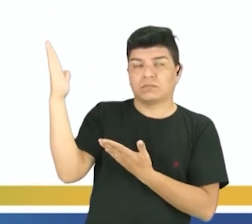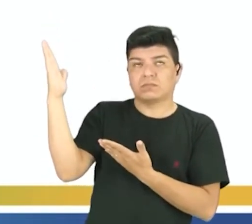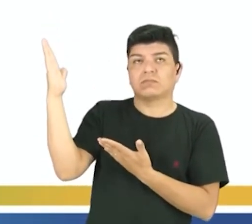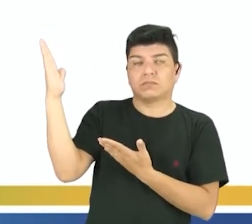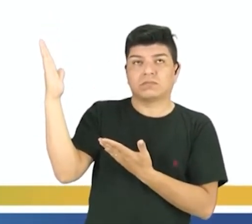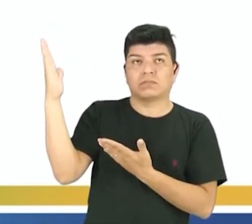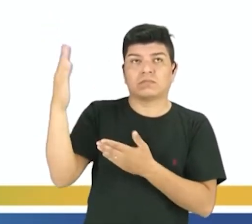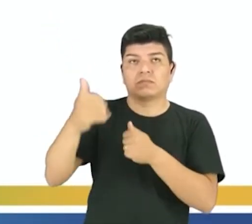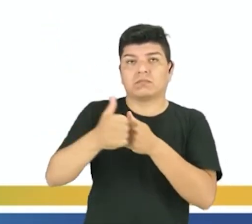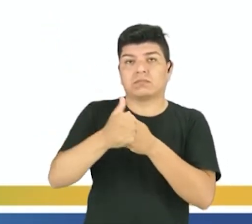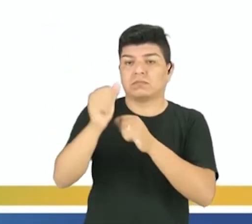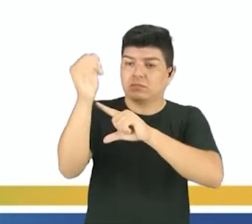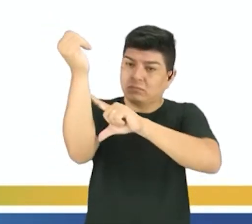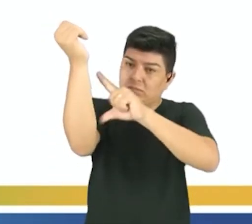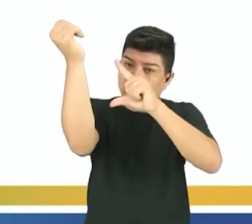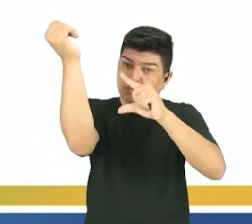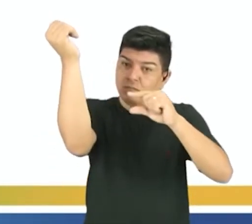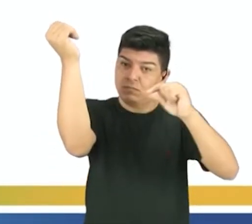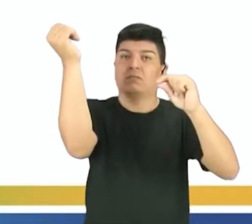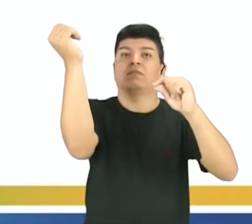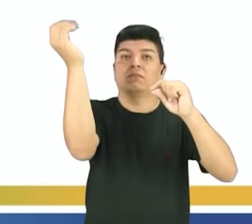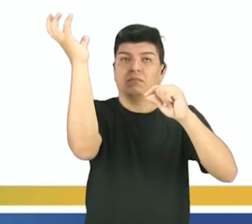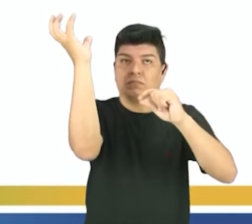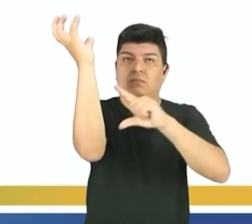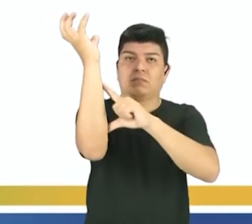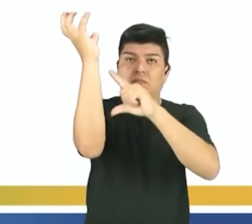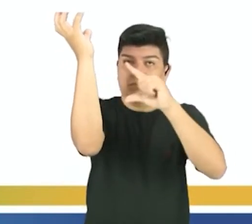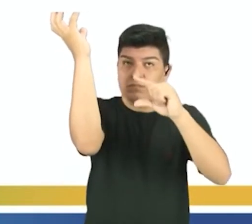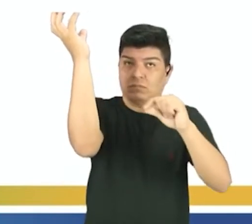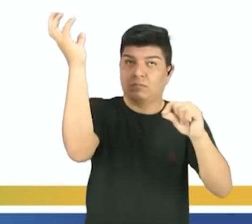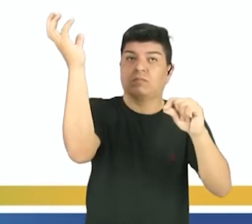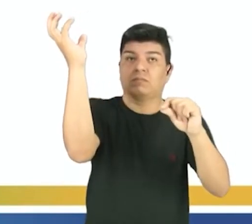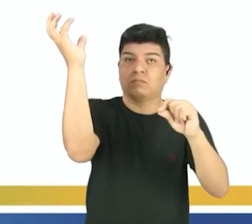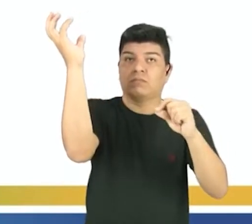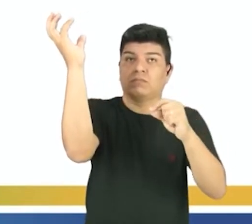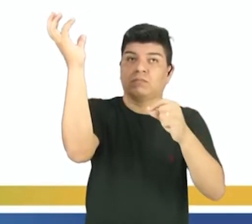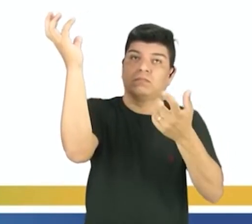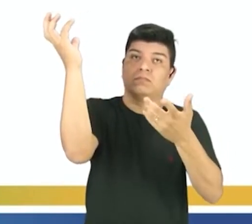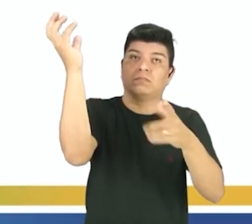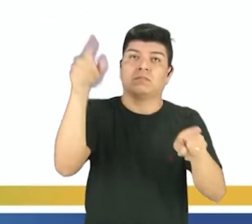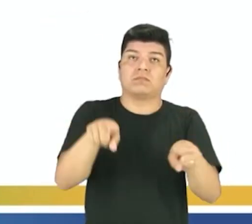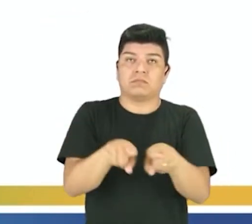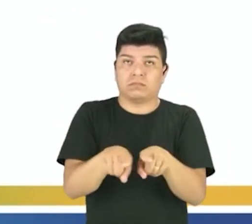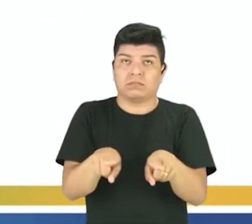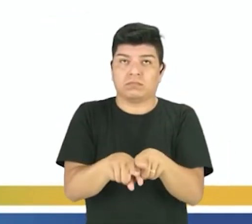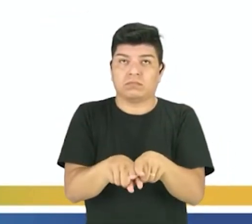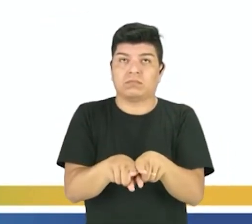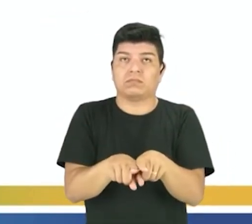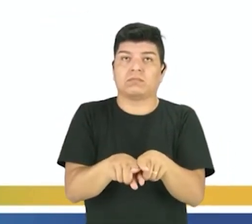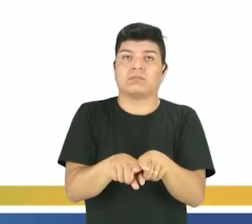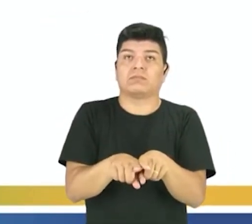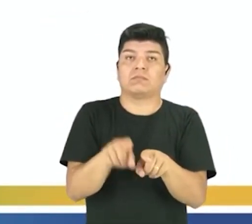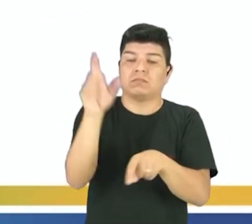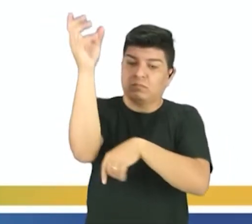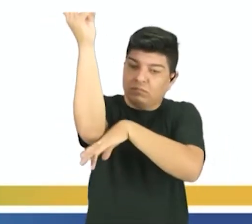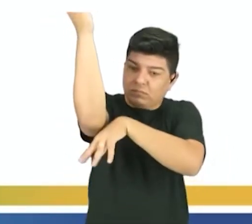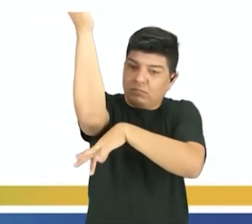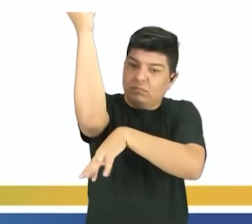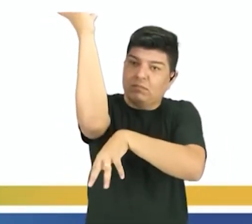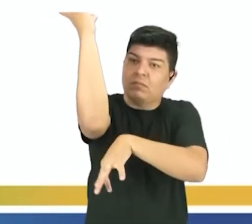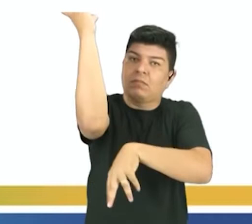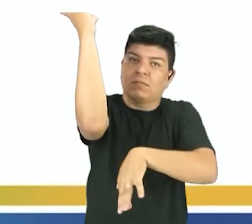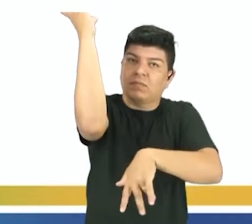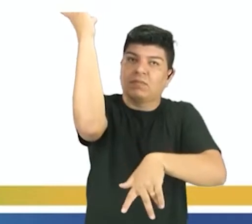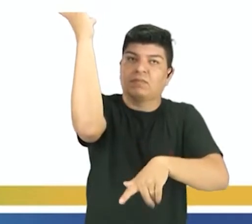ao lado da folha, né, que ela vai originar folhas, ramos, né, e também Na raiz a gente vai ter ali,